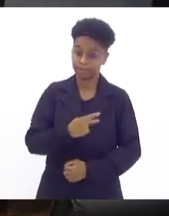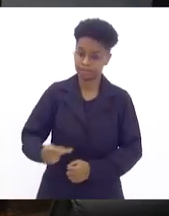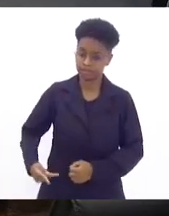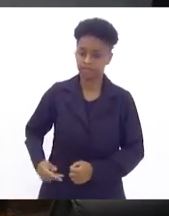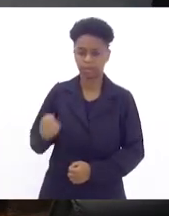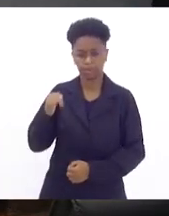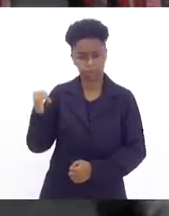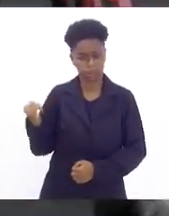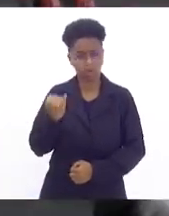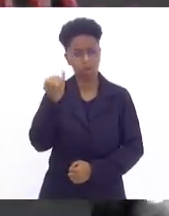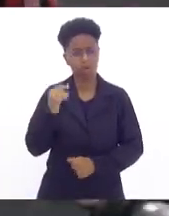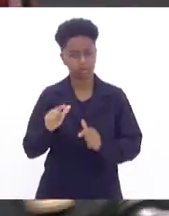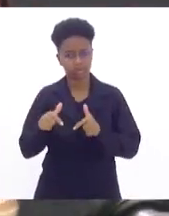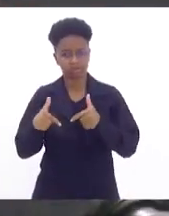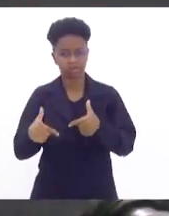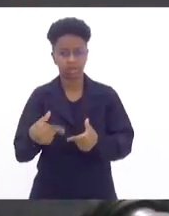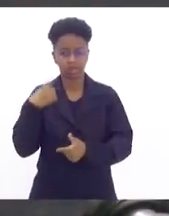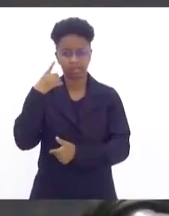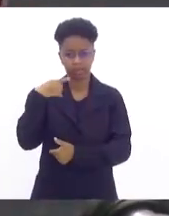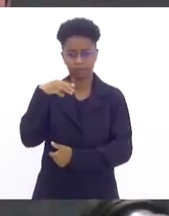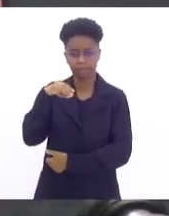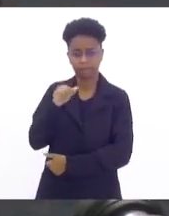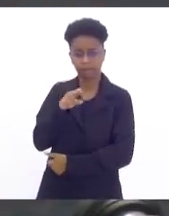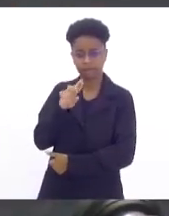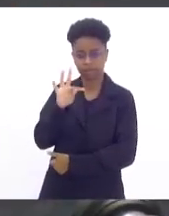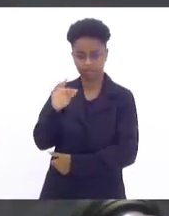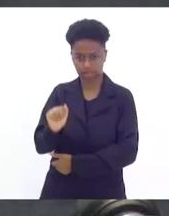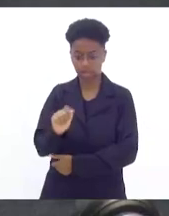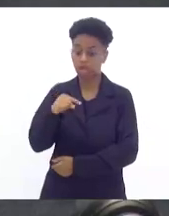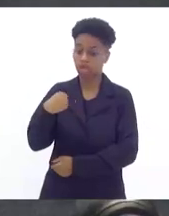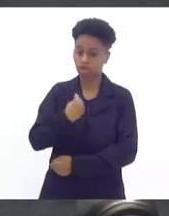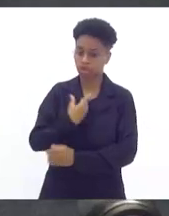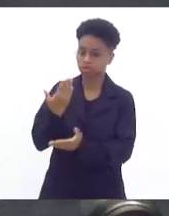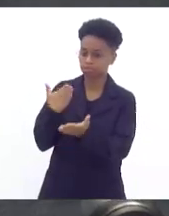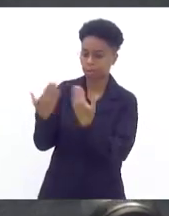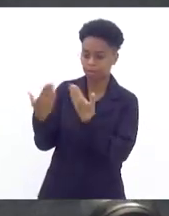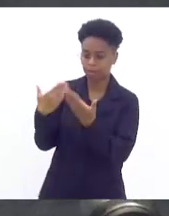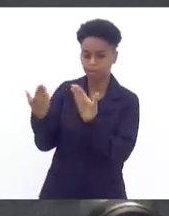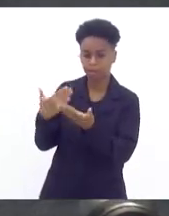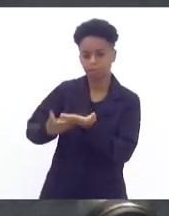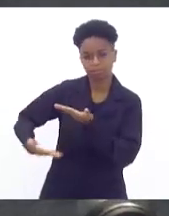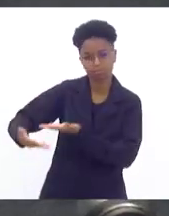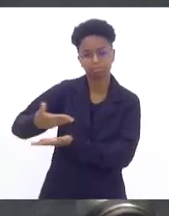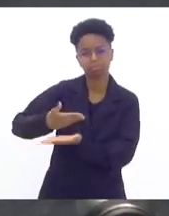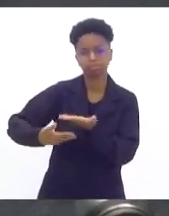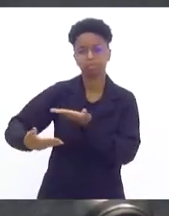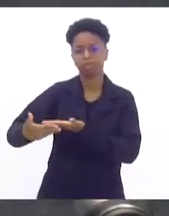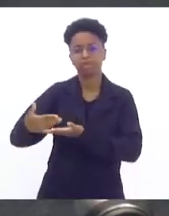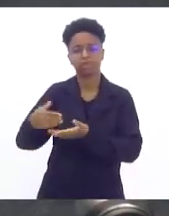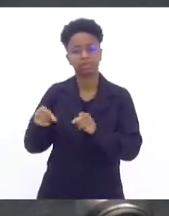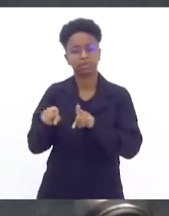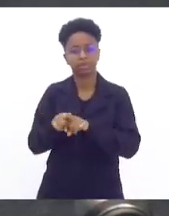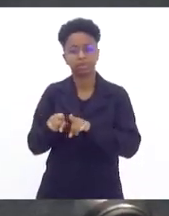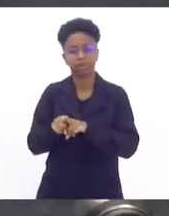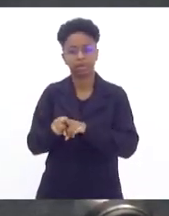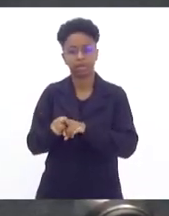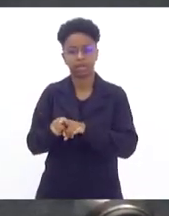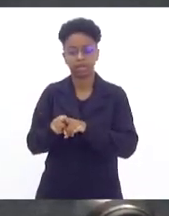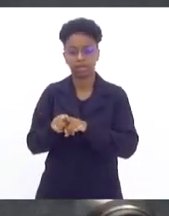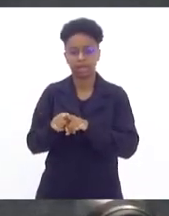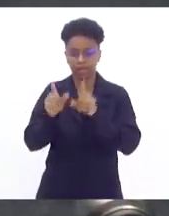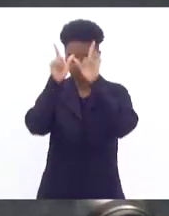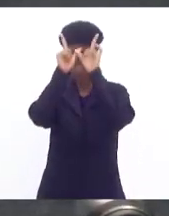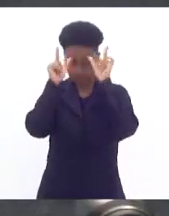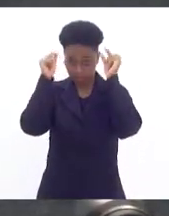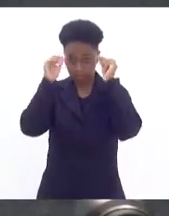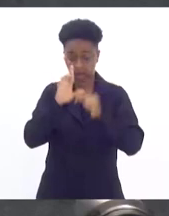importante a iniciativa da deputada Marta Rocha nós dialogávamos aqui até quando a deputada enfermeira Rejane